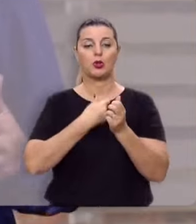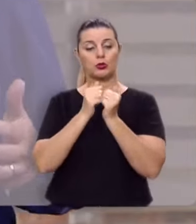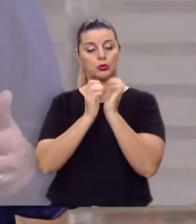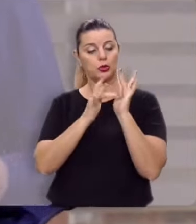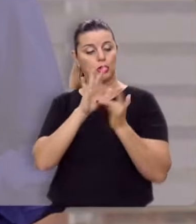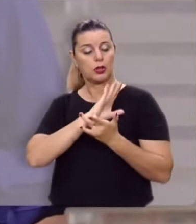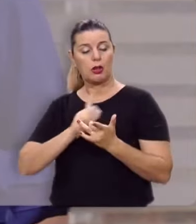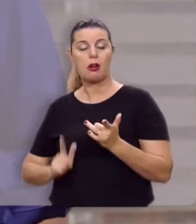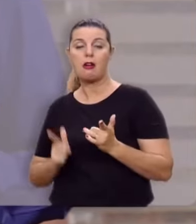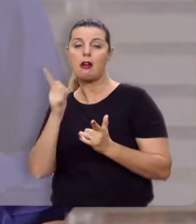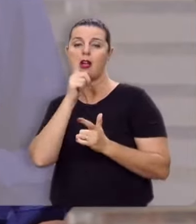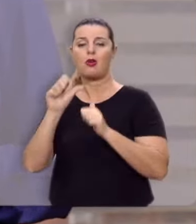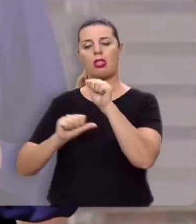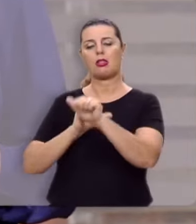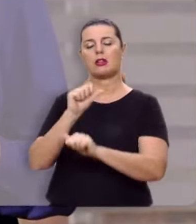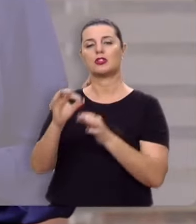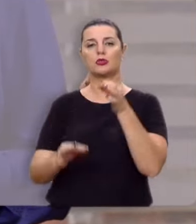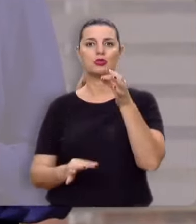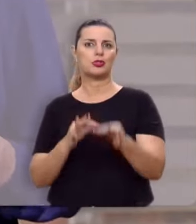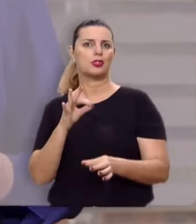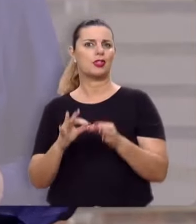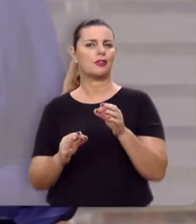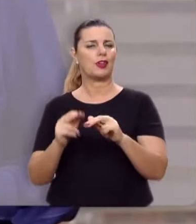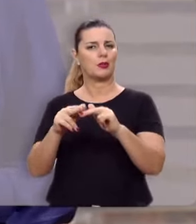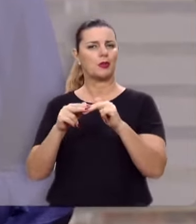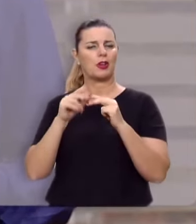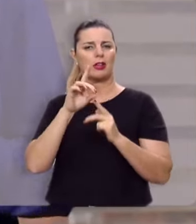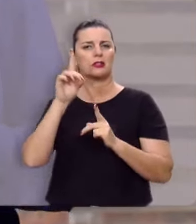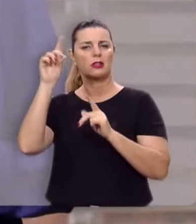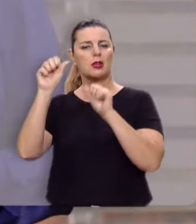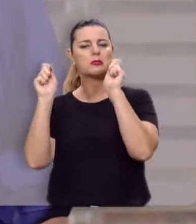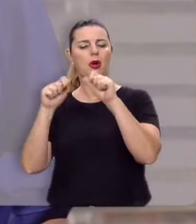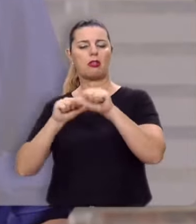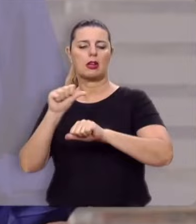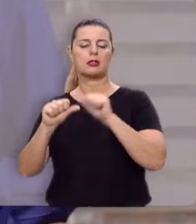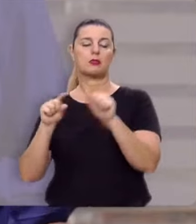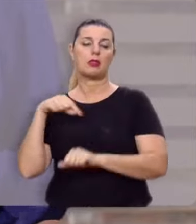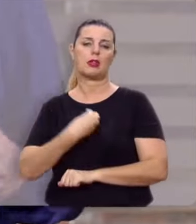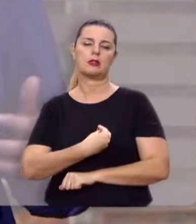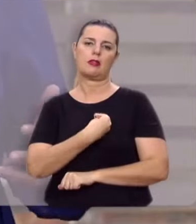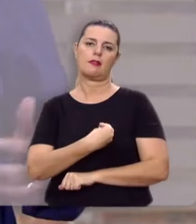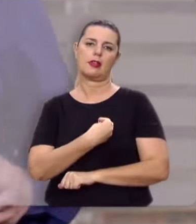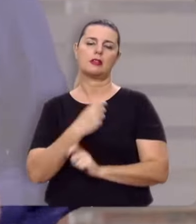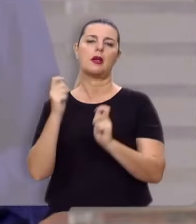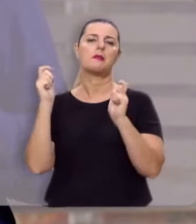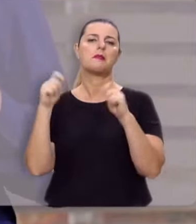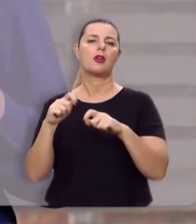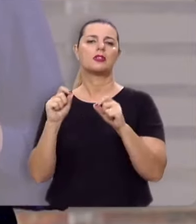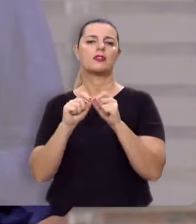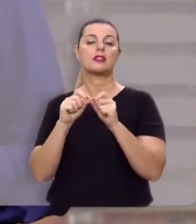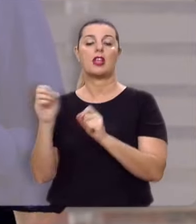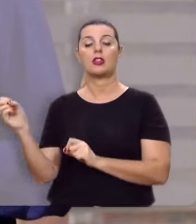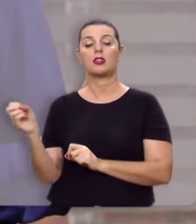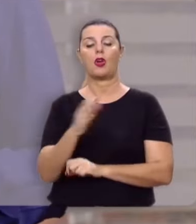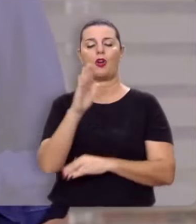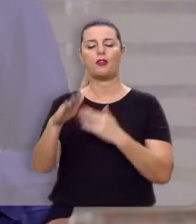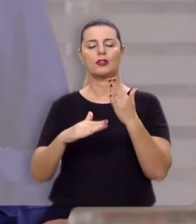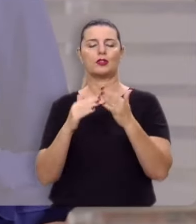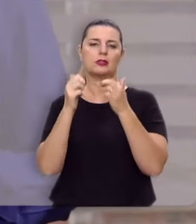fomos justificados, como Deus pode, por meio da sua mensagem, transformar a nossa vida, como Ele pode fazer